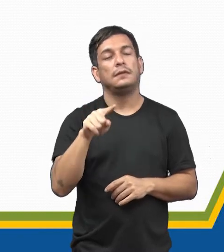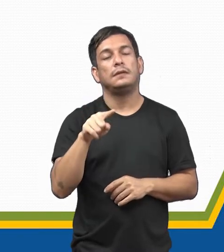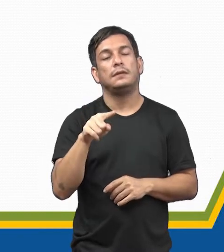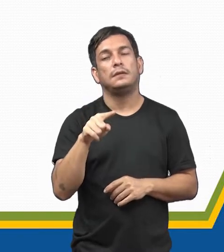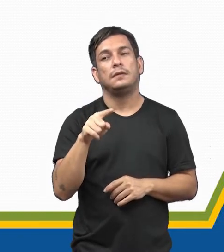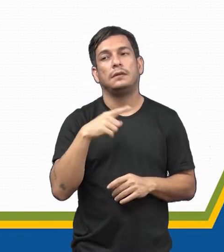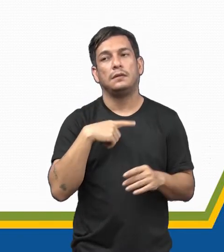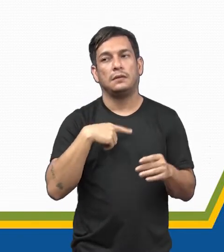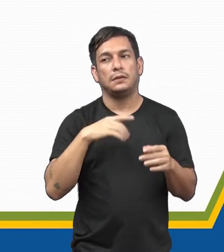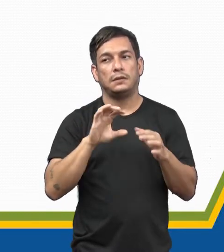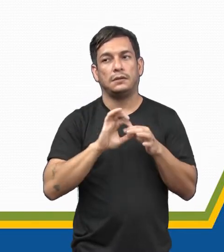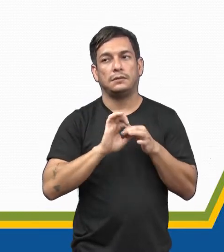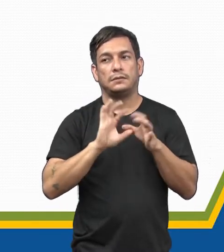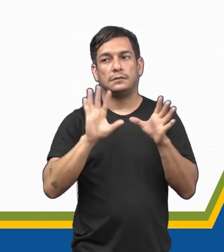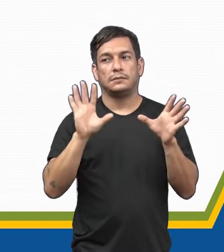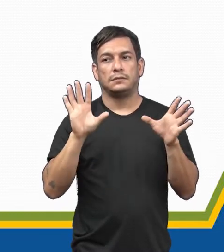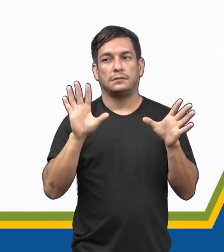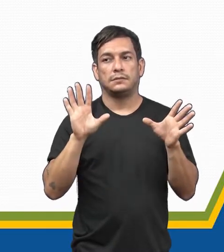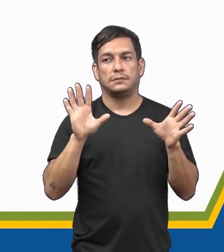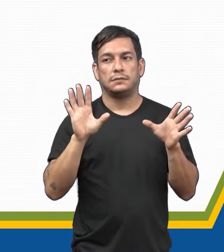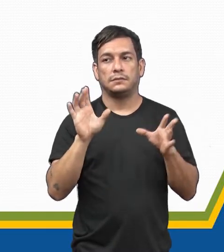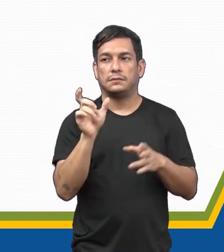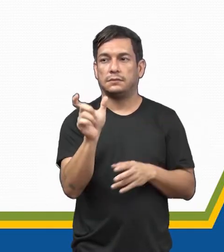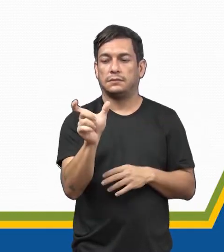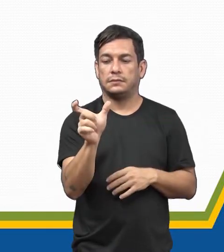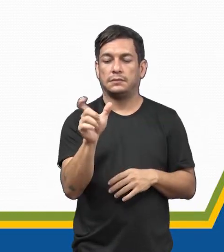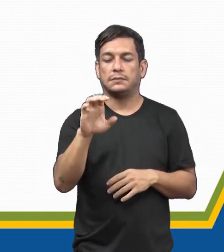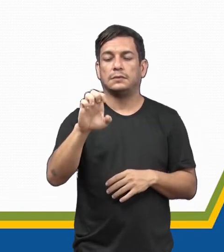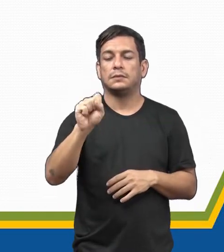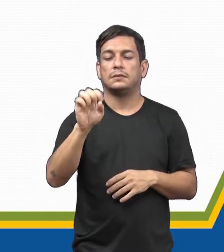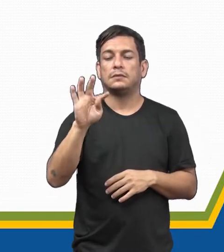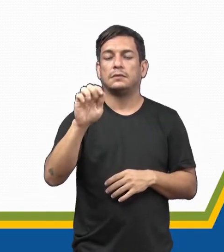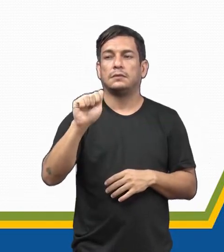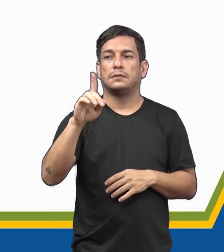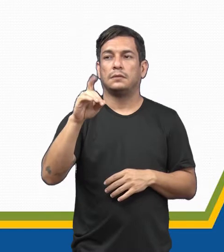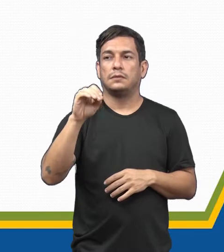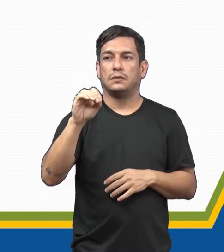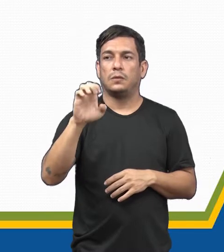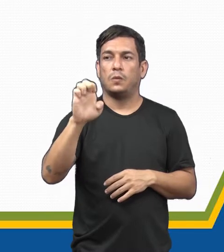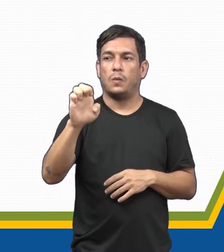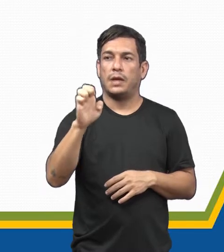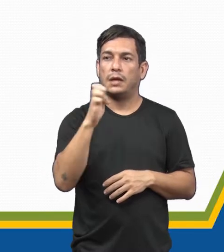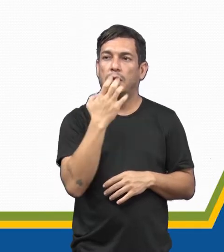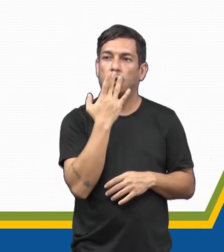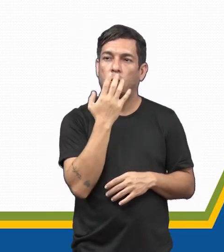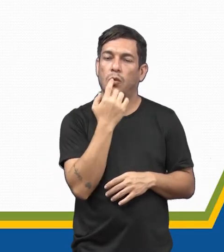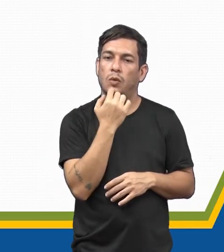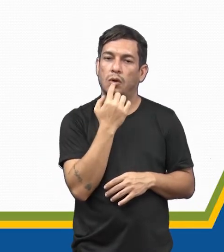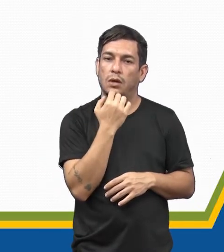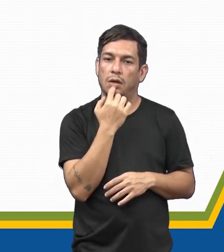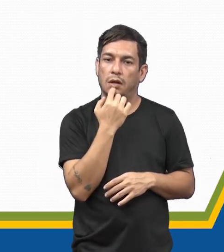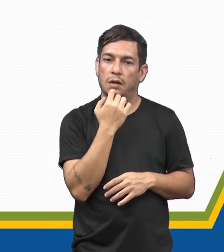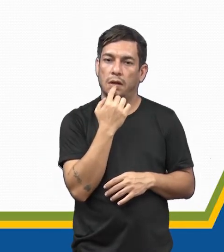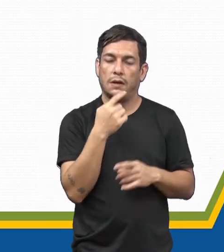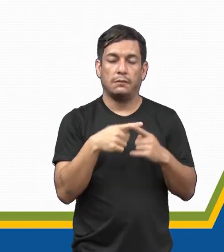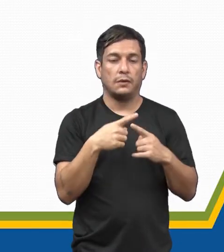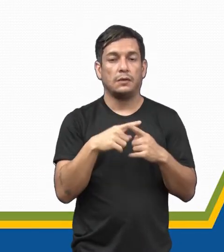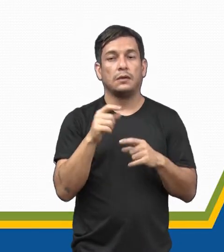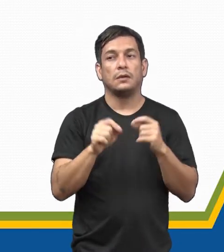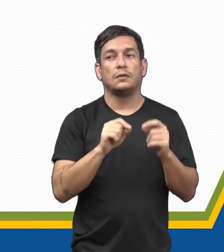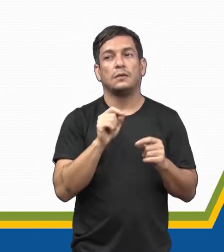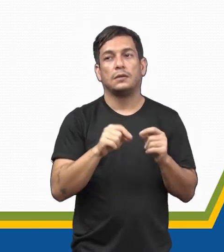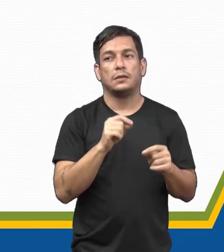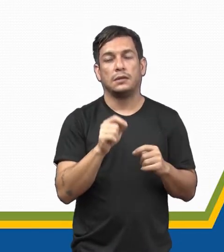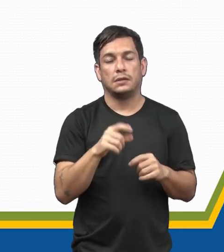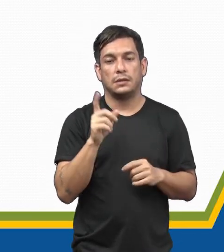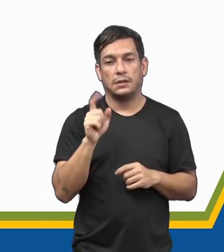eu deixei assim a palavra Estado com o E vermelho. Por quê? Na realidade, eram as